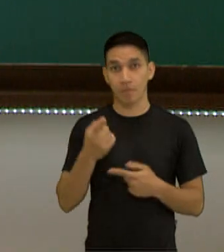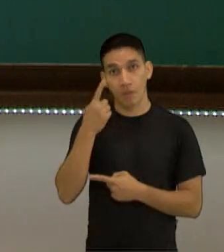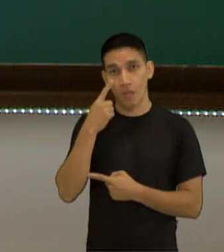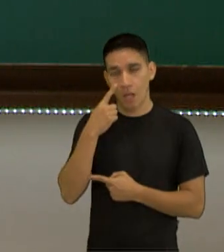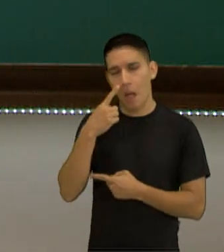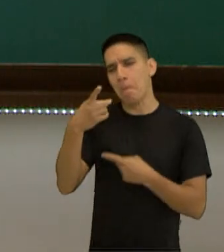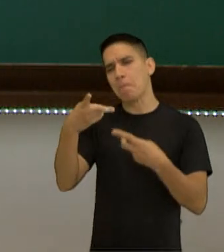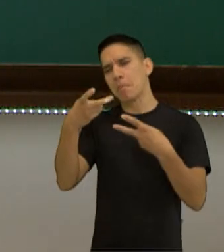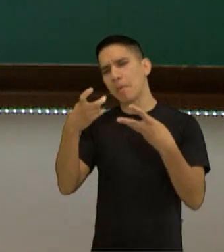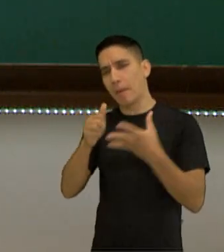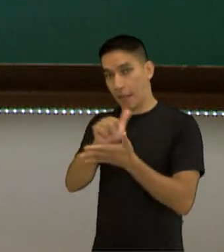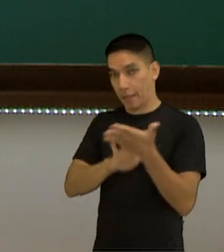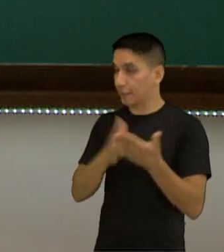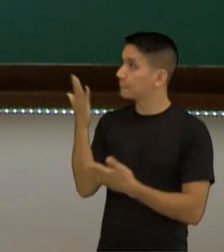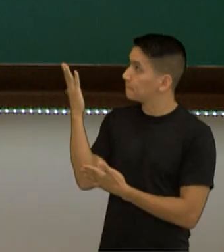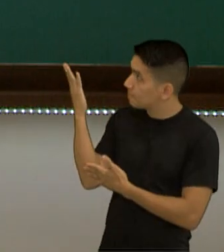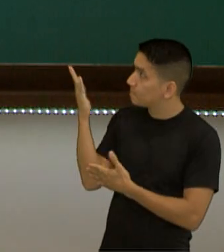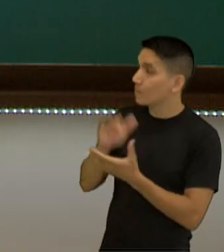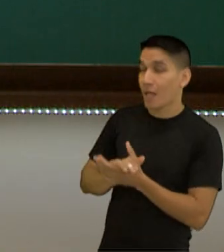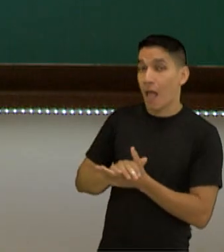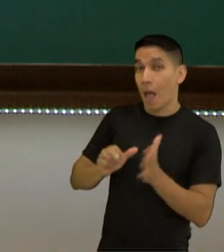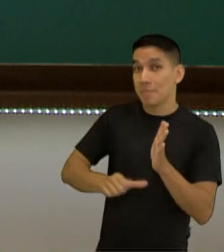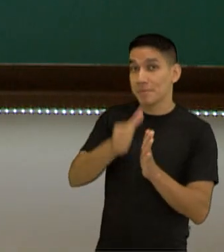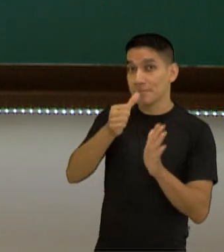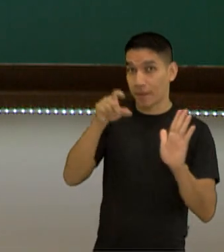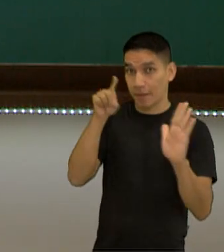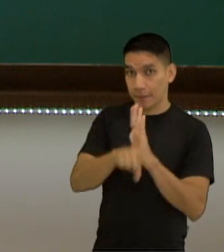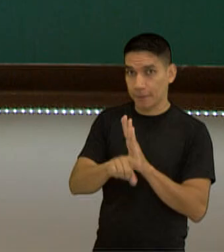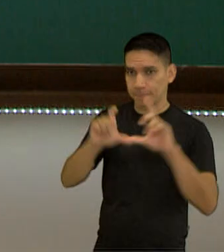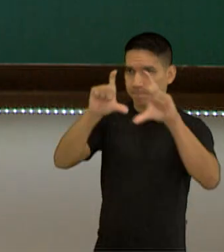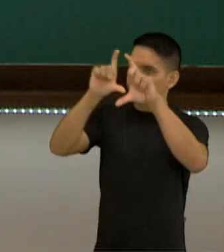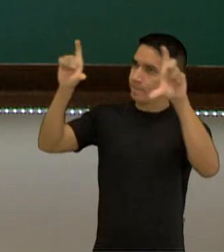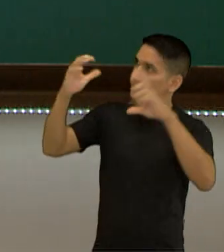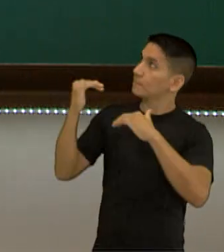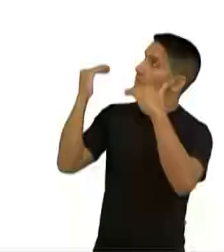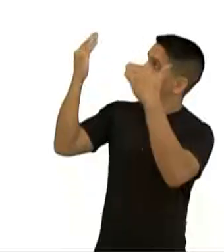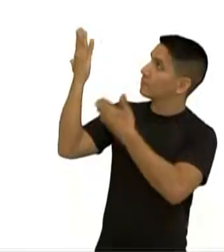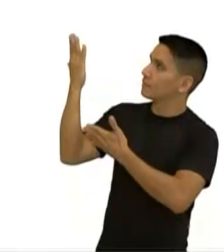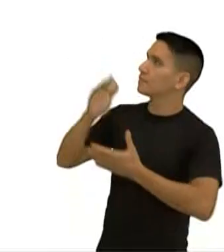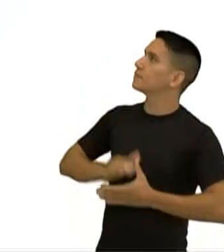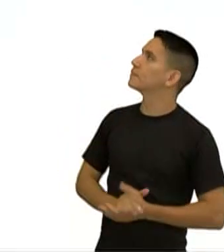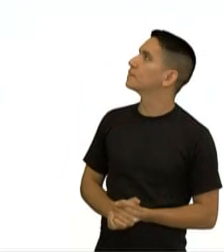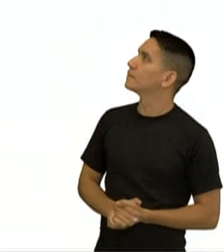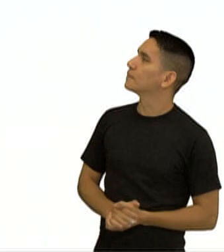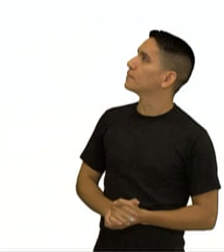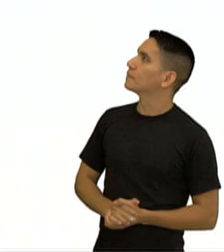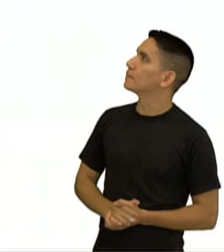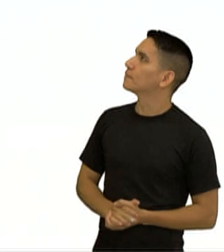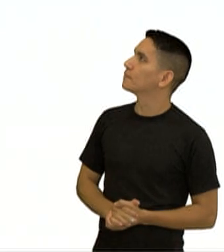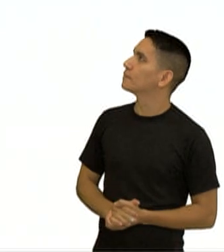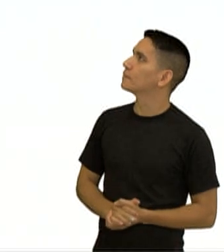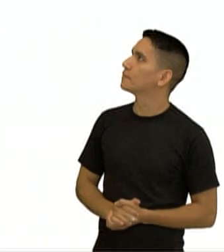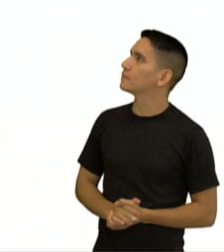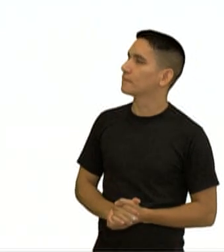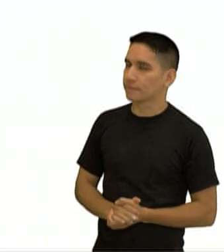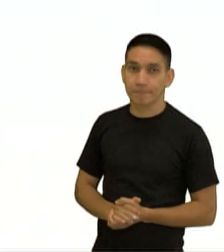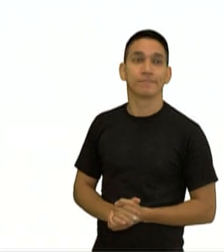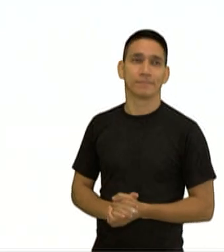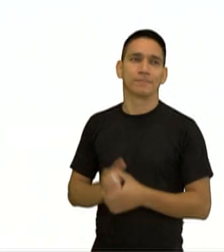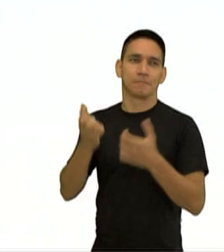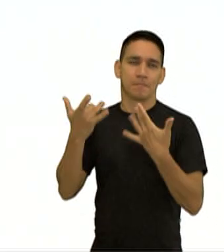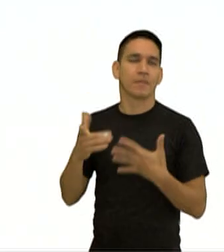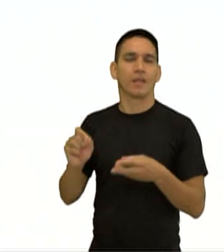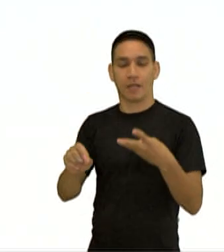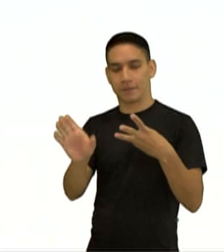Observando o nosso exercício, pessoal, na primeira questão, please don't make so much noise. I am